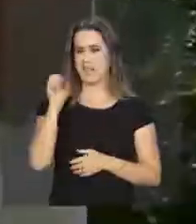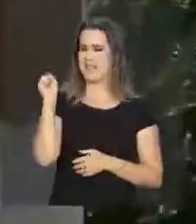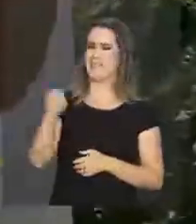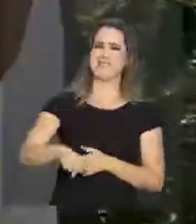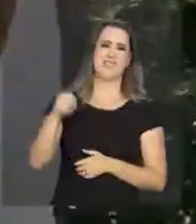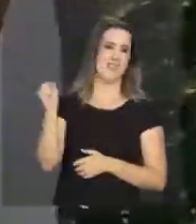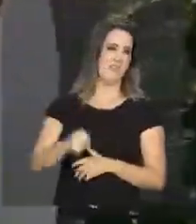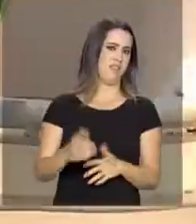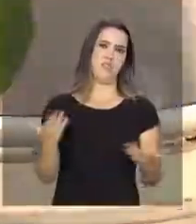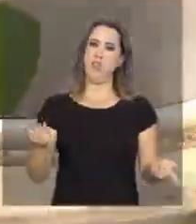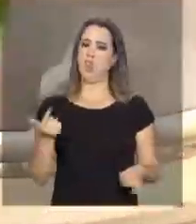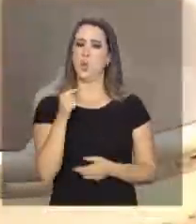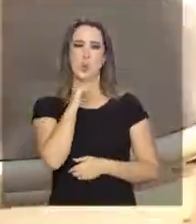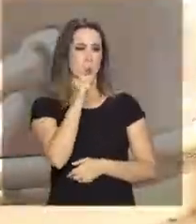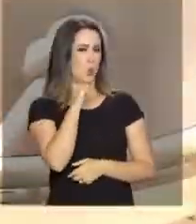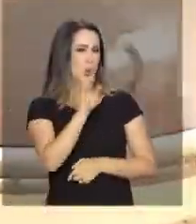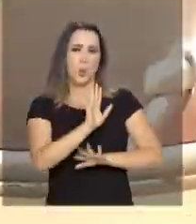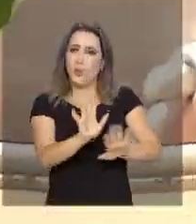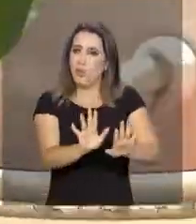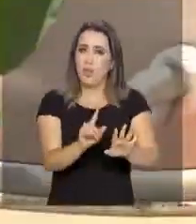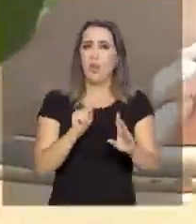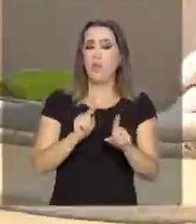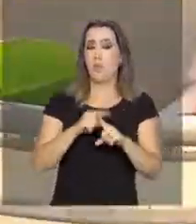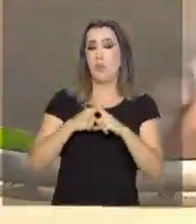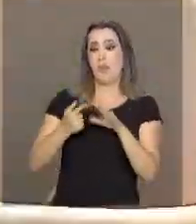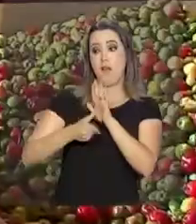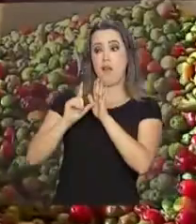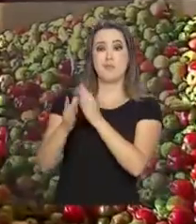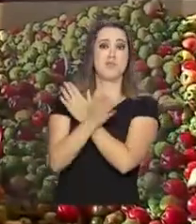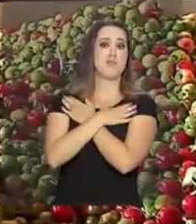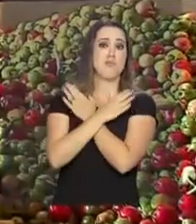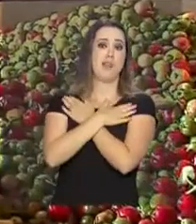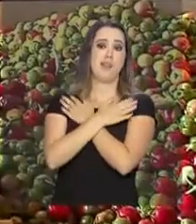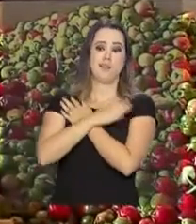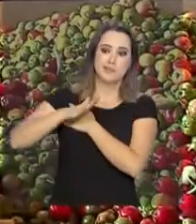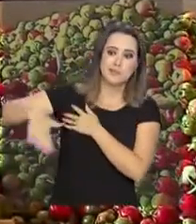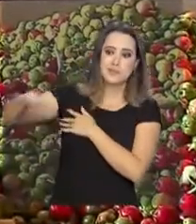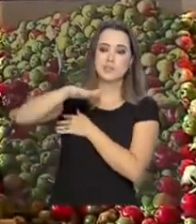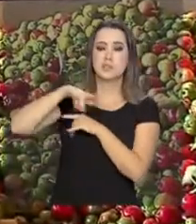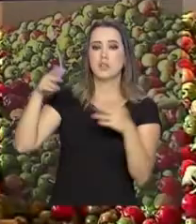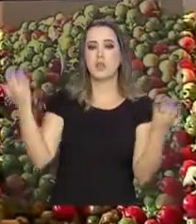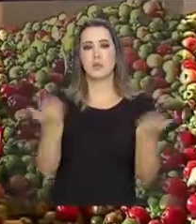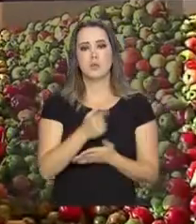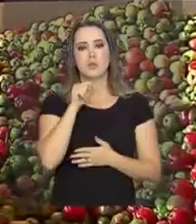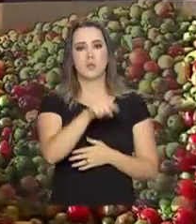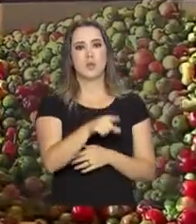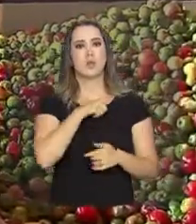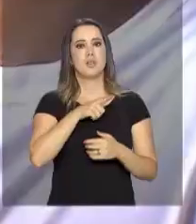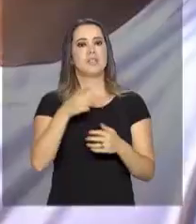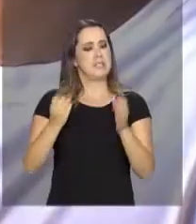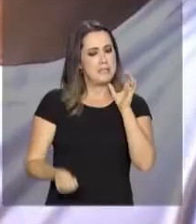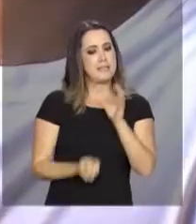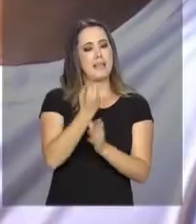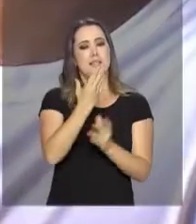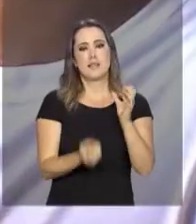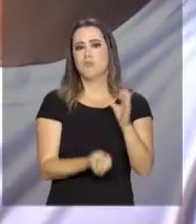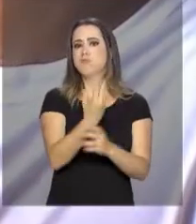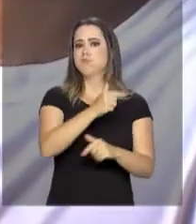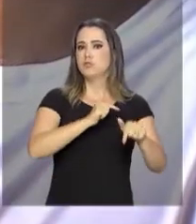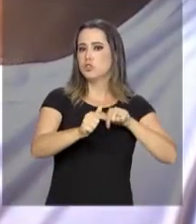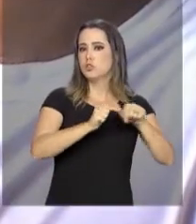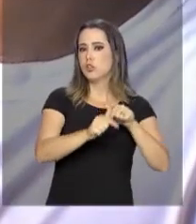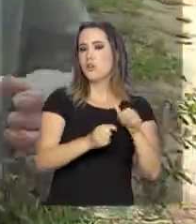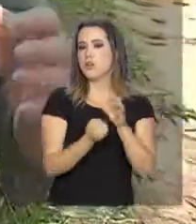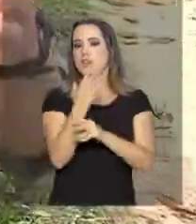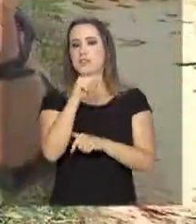tenha dúvida que antes aqui o povo da região não tinha emprego. Hoje você tem aí um absurdo de emprego gerado aqui na